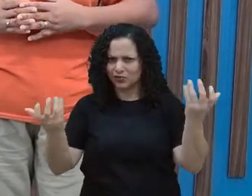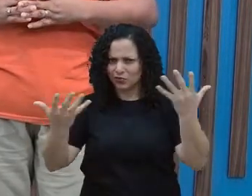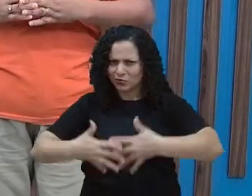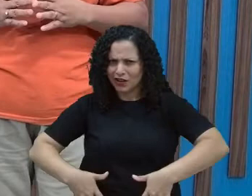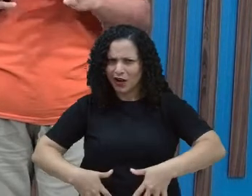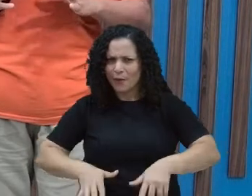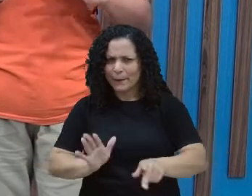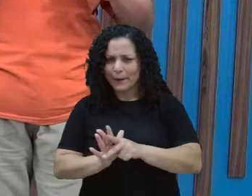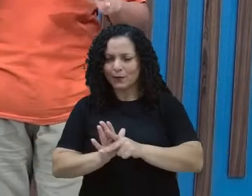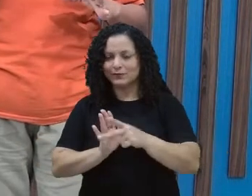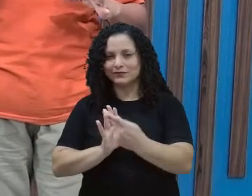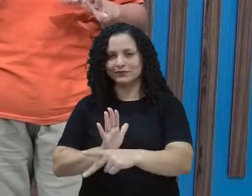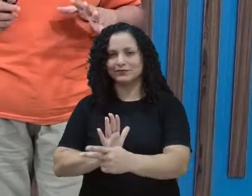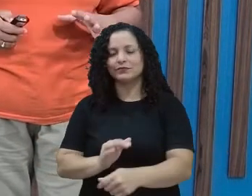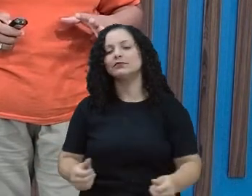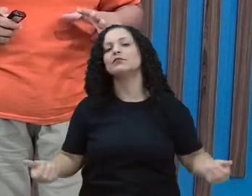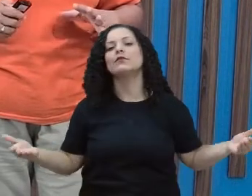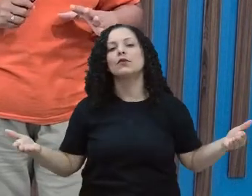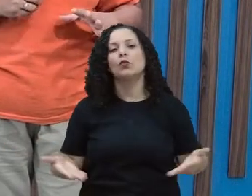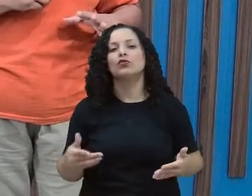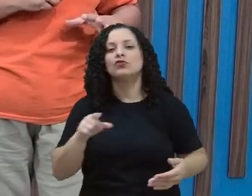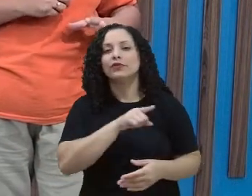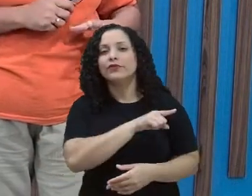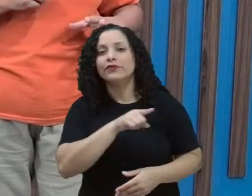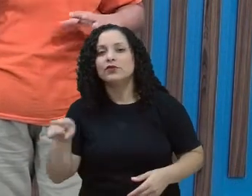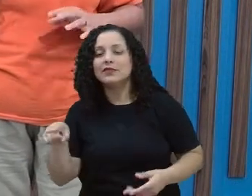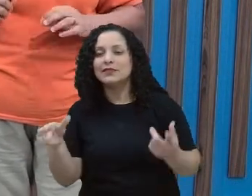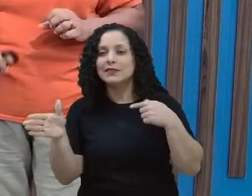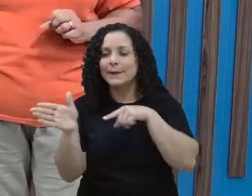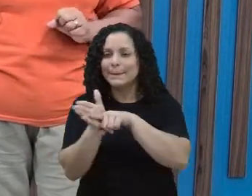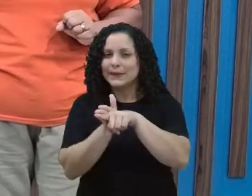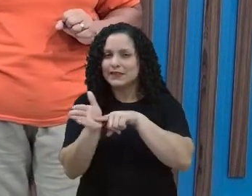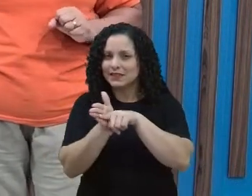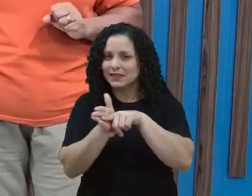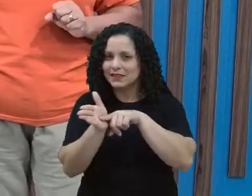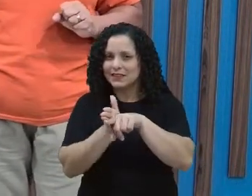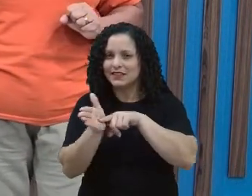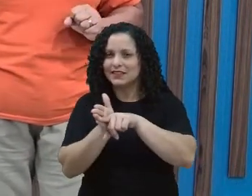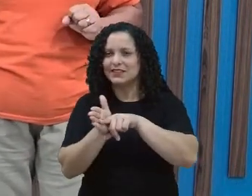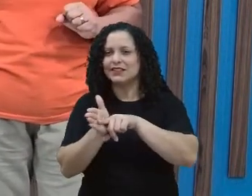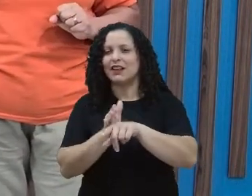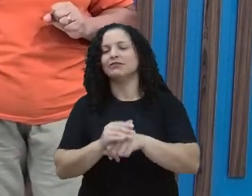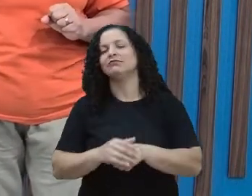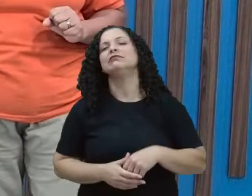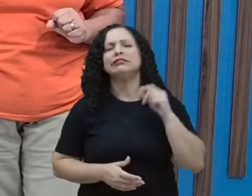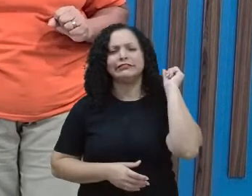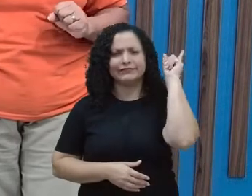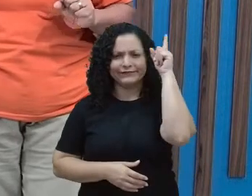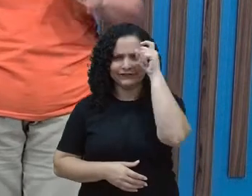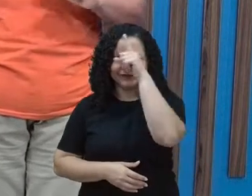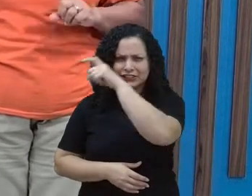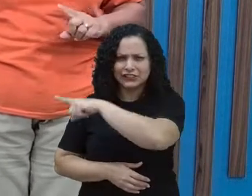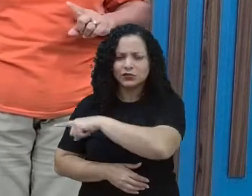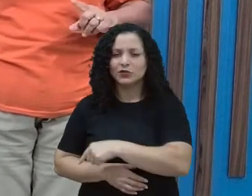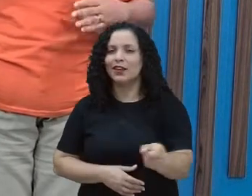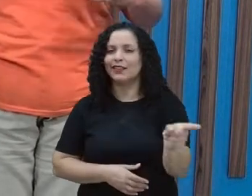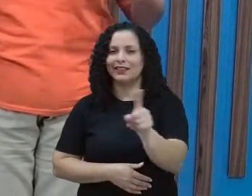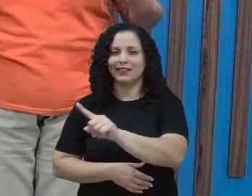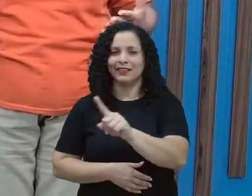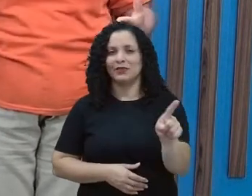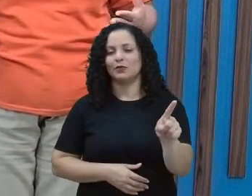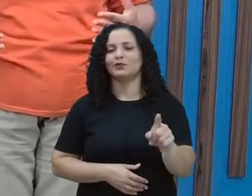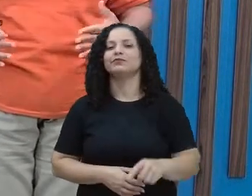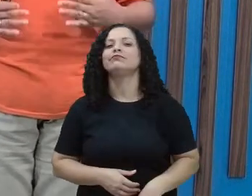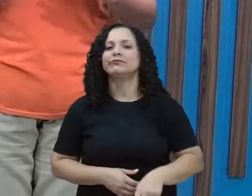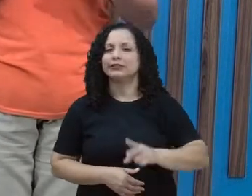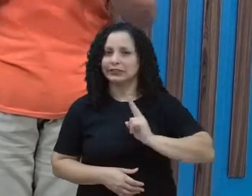que é que vocês irão fazer hoje? Vocês irão fazer uma pesquisa. É difícil fazer uma pesquisa? É não, mas